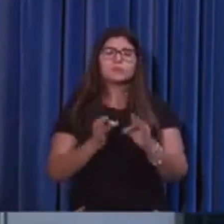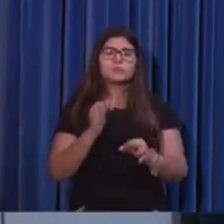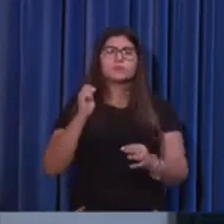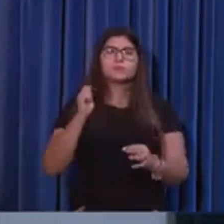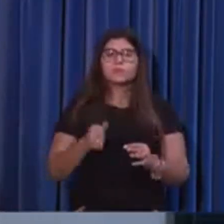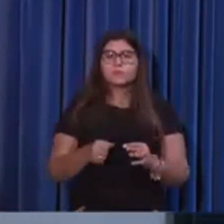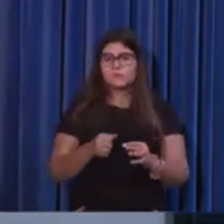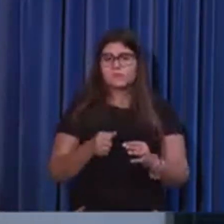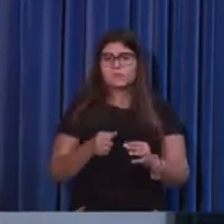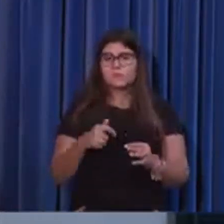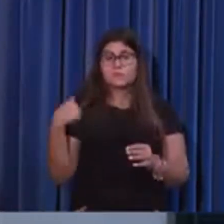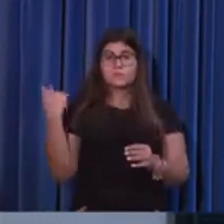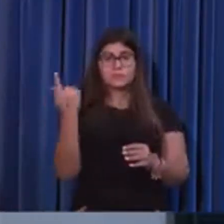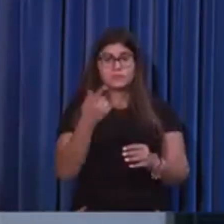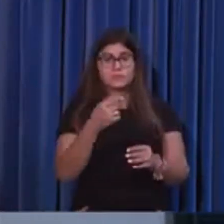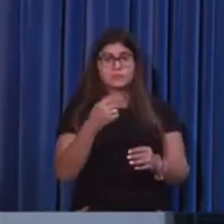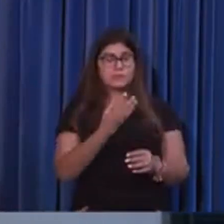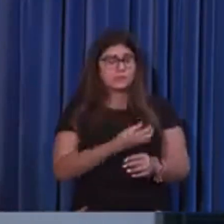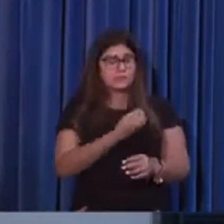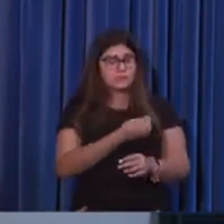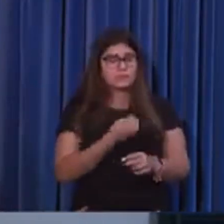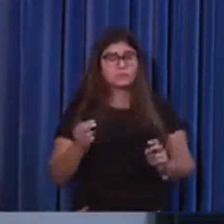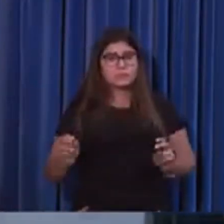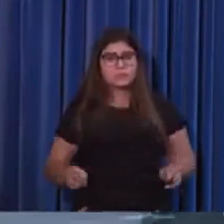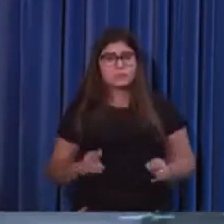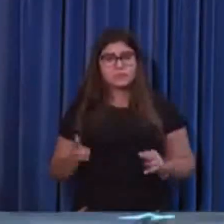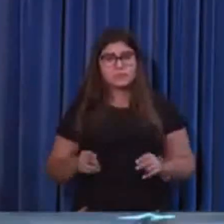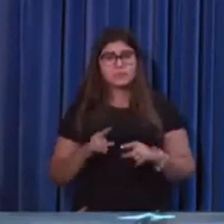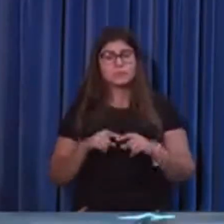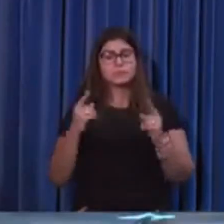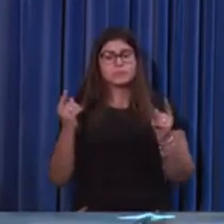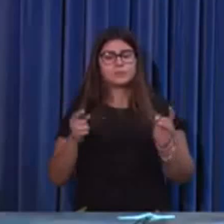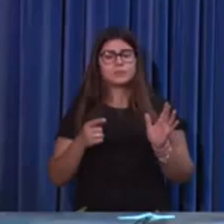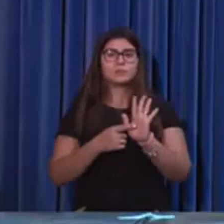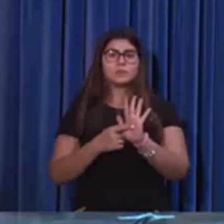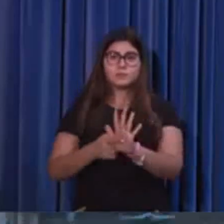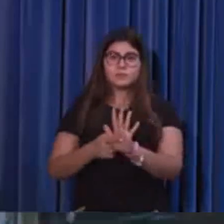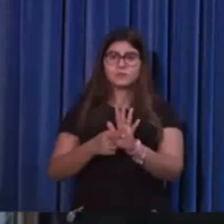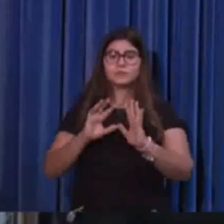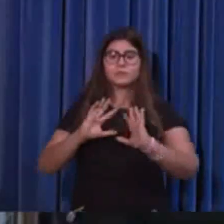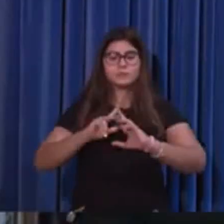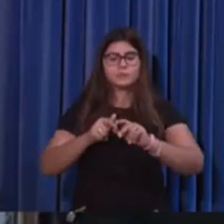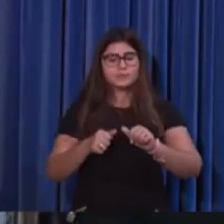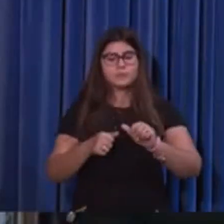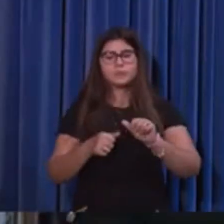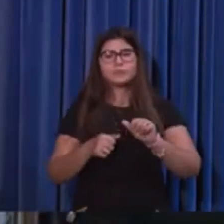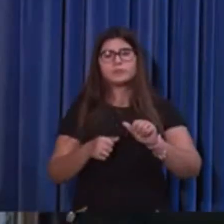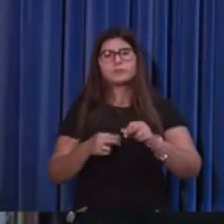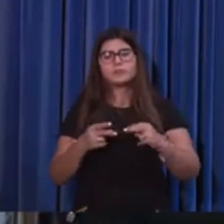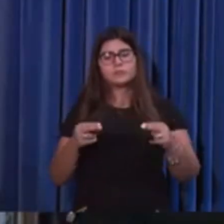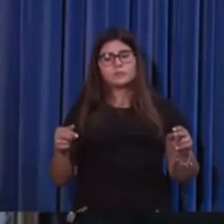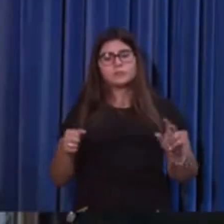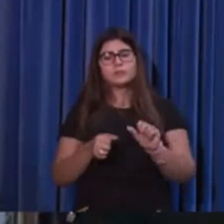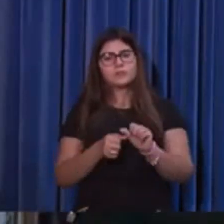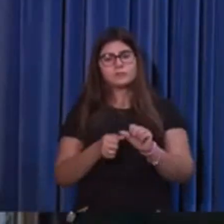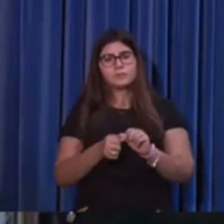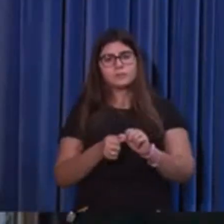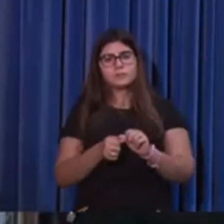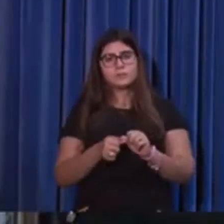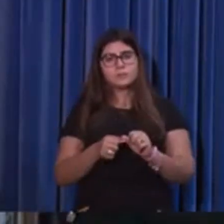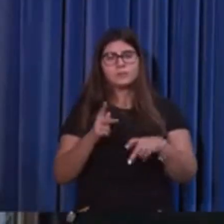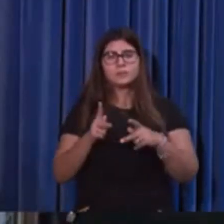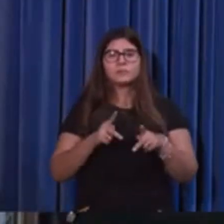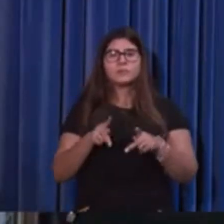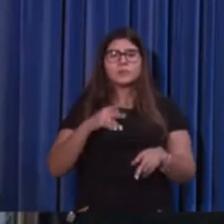Para nós é a vida eterna, mas prestaremos contas por todas as coisas. Os perversos, diz aqui no nosso